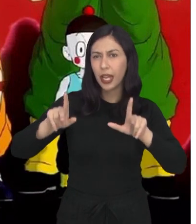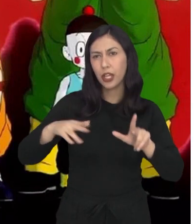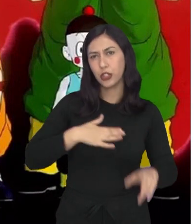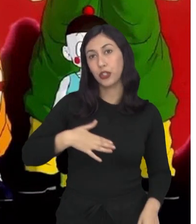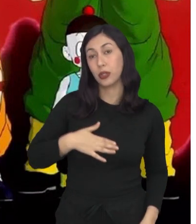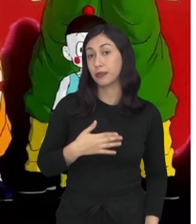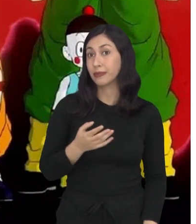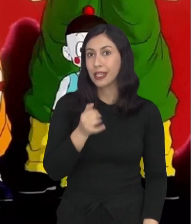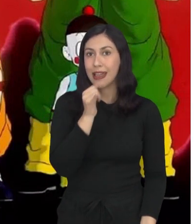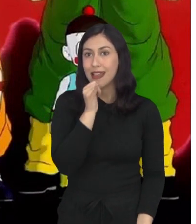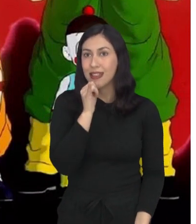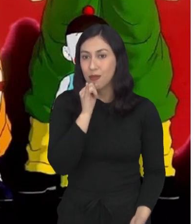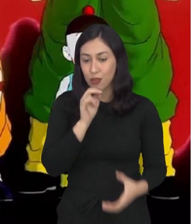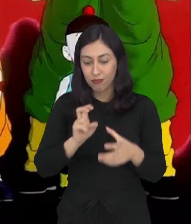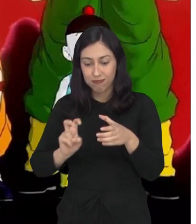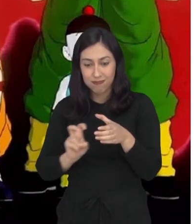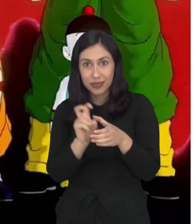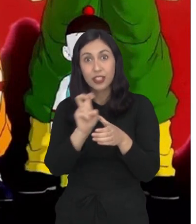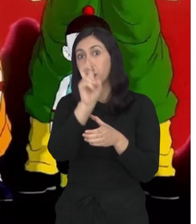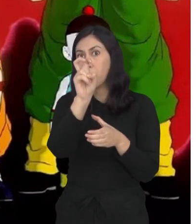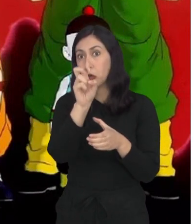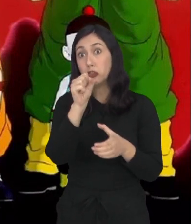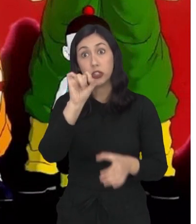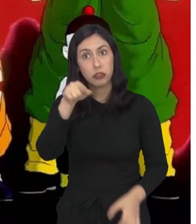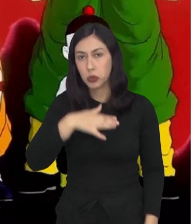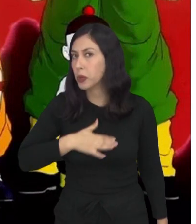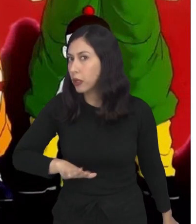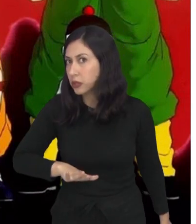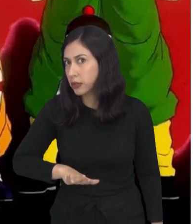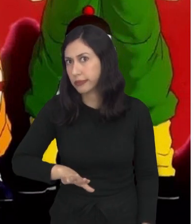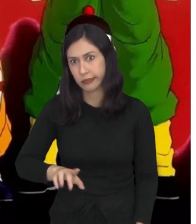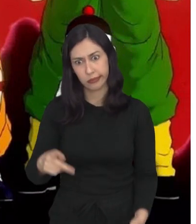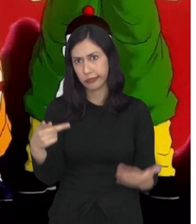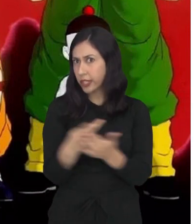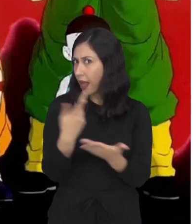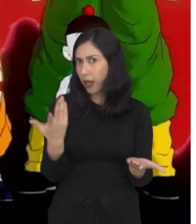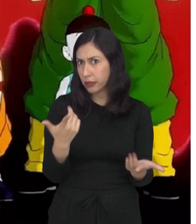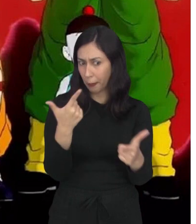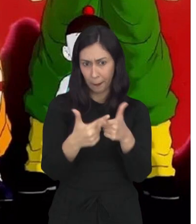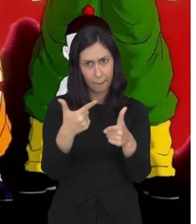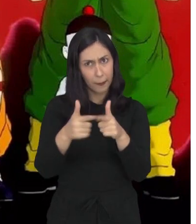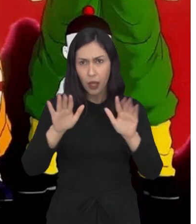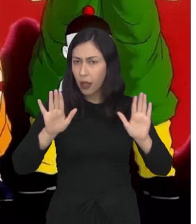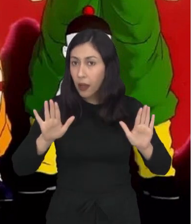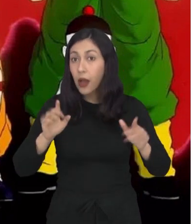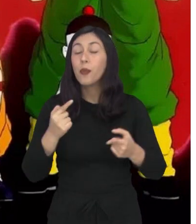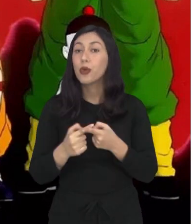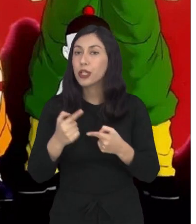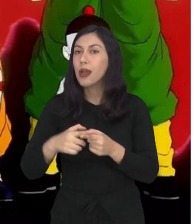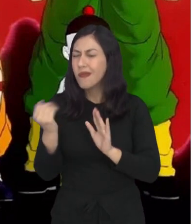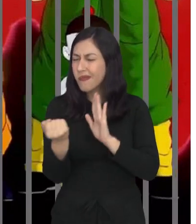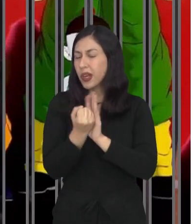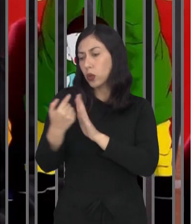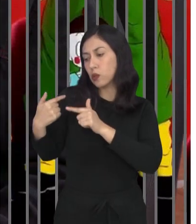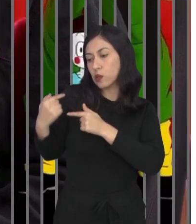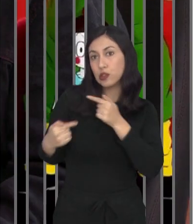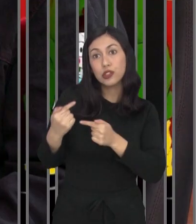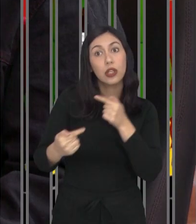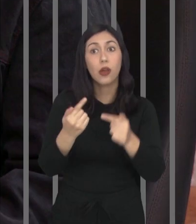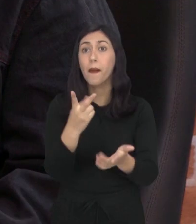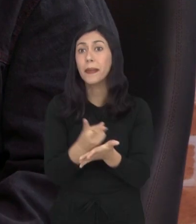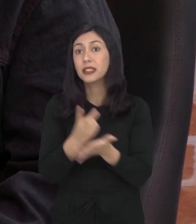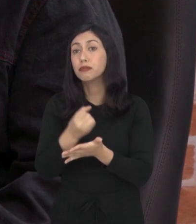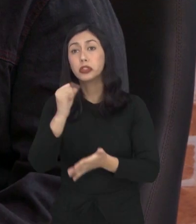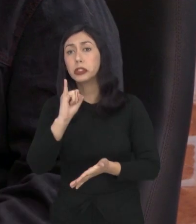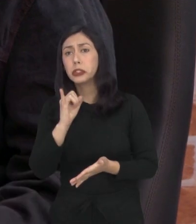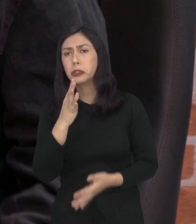goste, por exemplo, de Dragon Ball. Se você não gosta de Dragon Ball, me perdoa, você precisa descuidar. Mas, tipo assim, Dragon Ball é uma coisa que marcou gerações. Até quem não é muito entretido